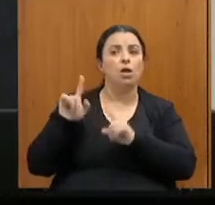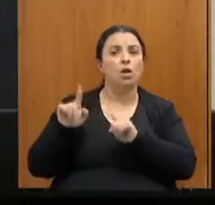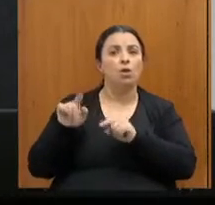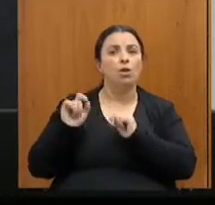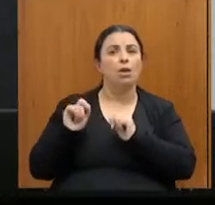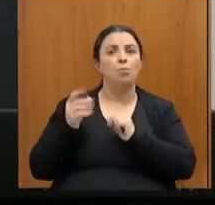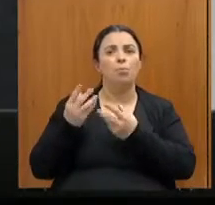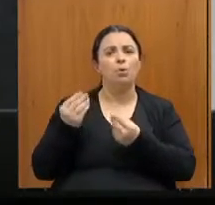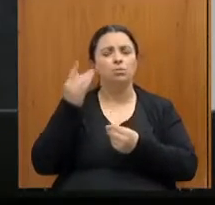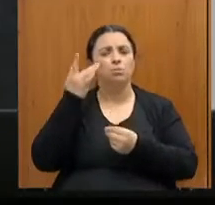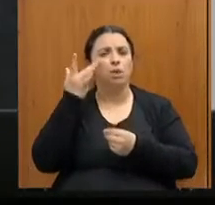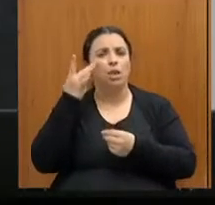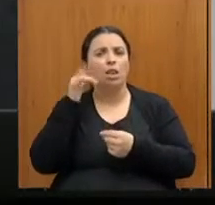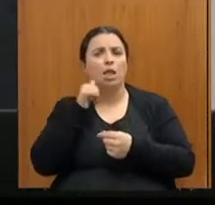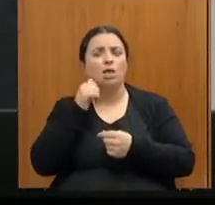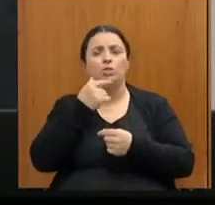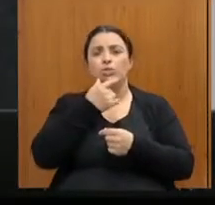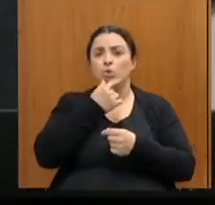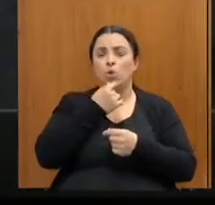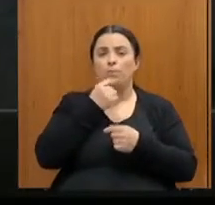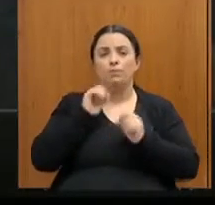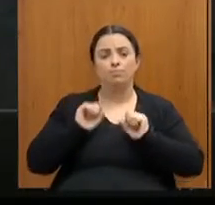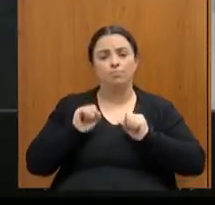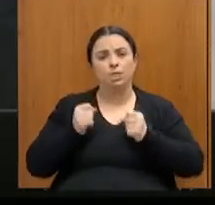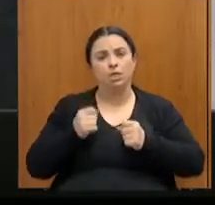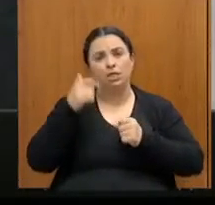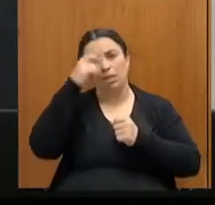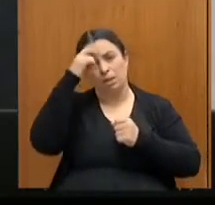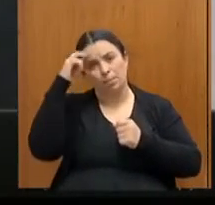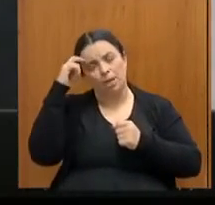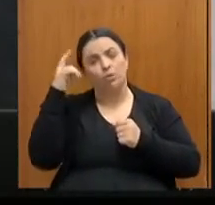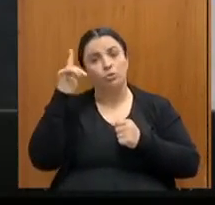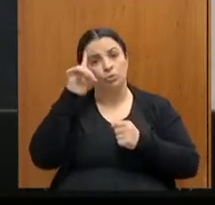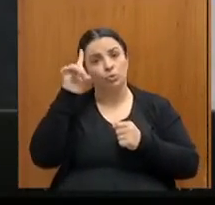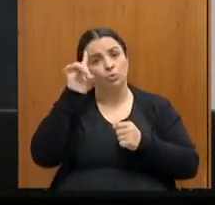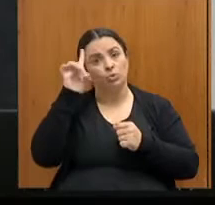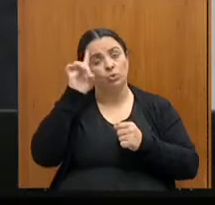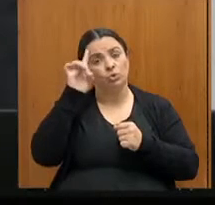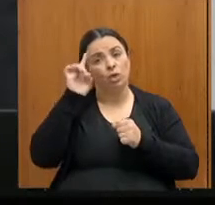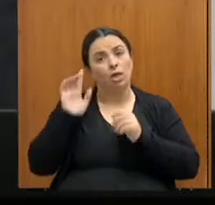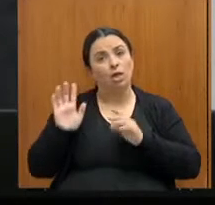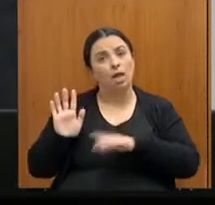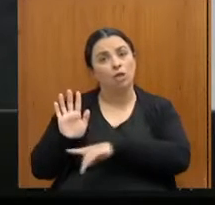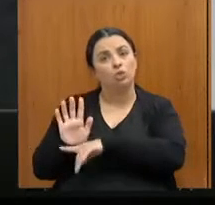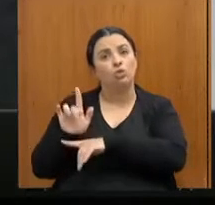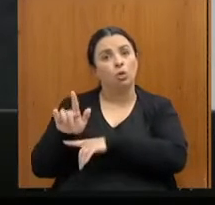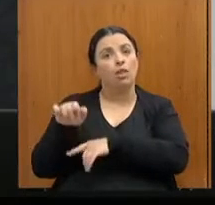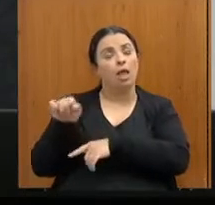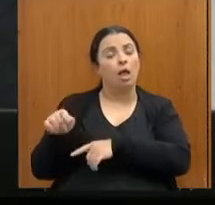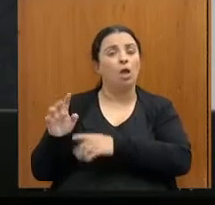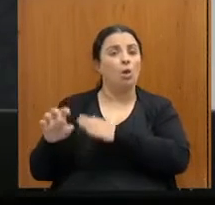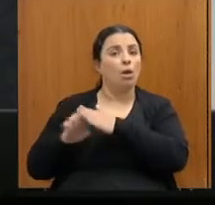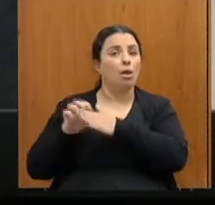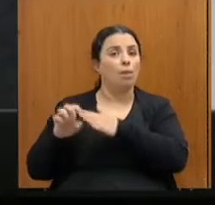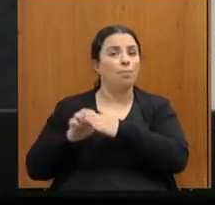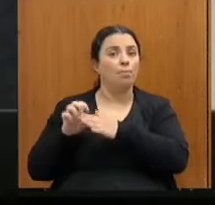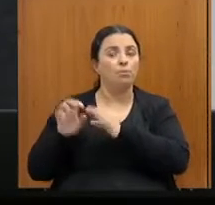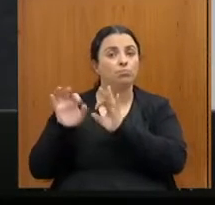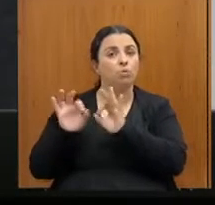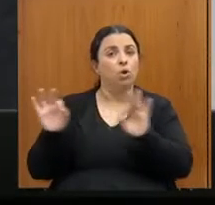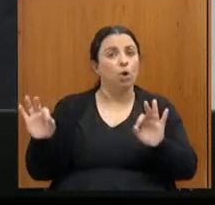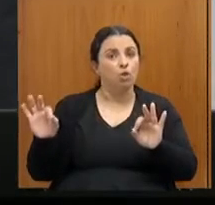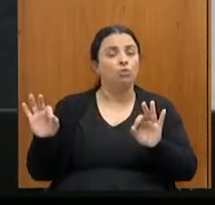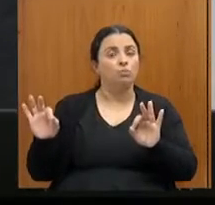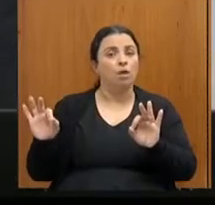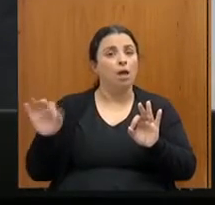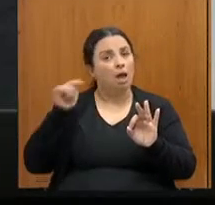o seu dia a dia e fazem de uma empresa fazem da empresa uma empresa de excelência para todo o nosso país